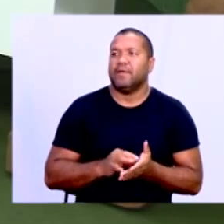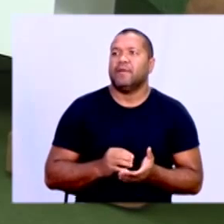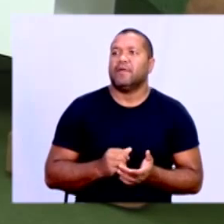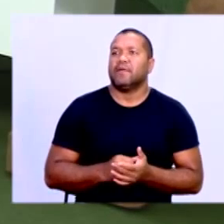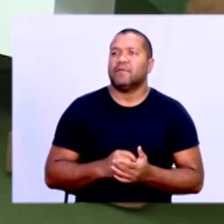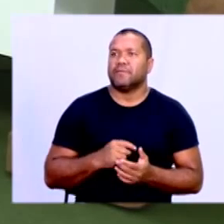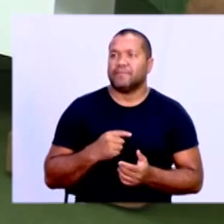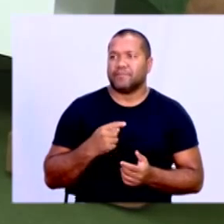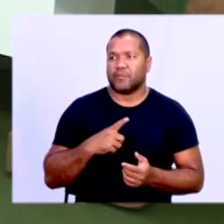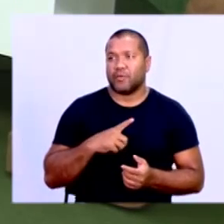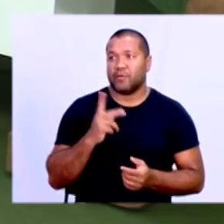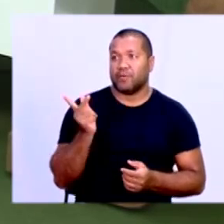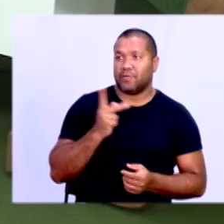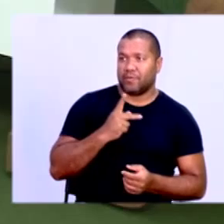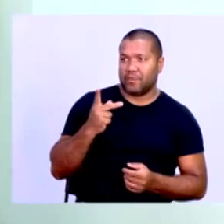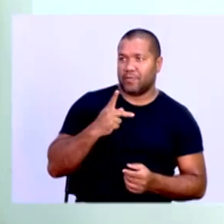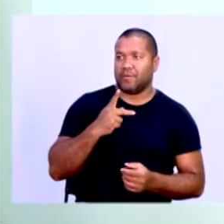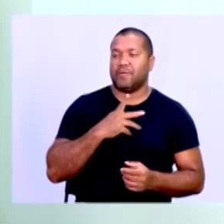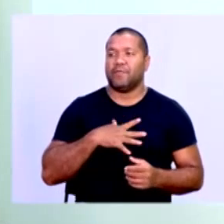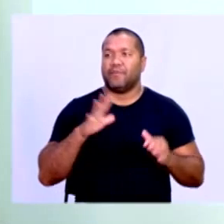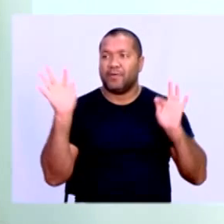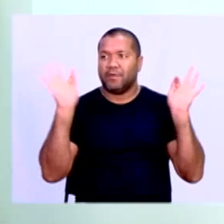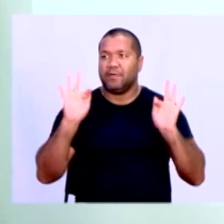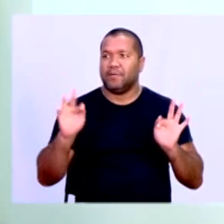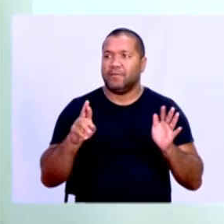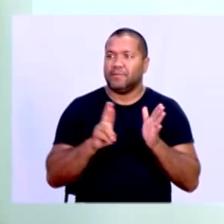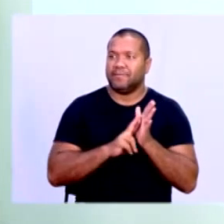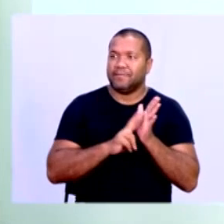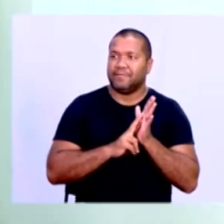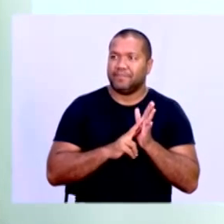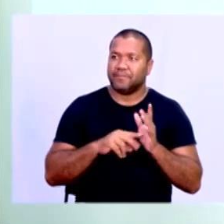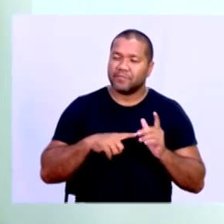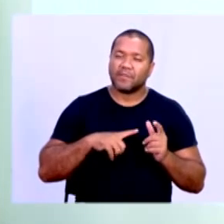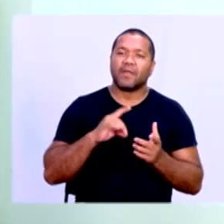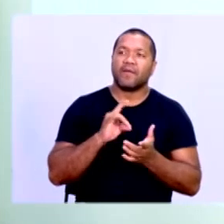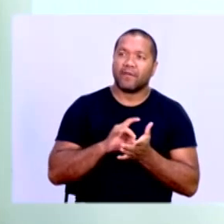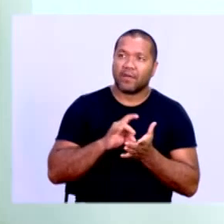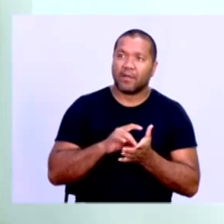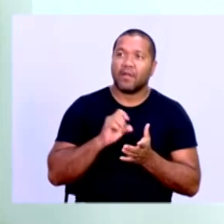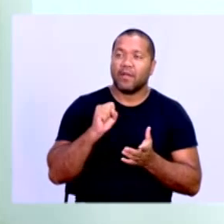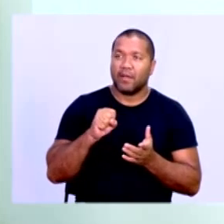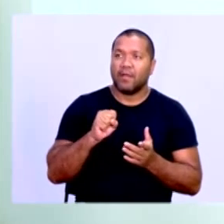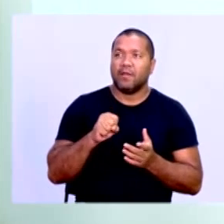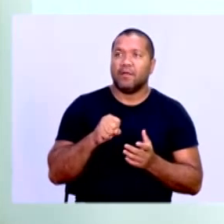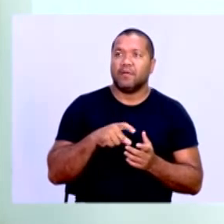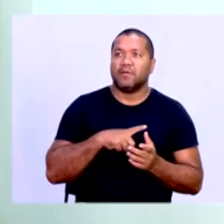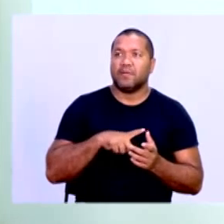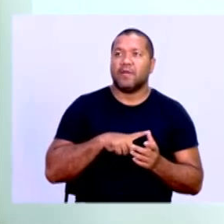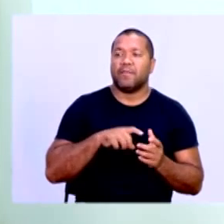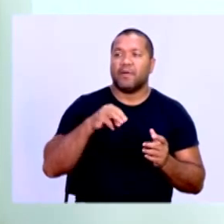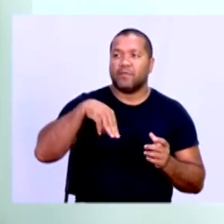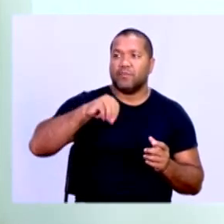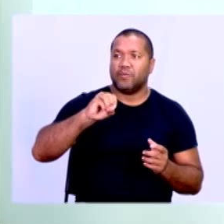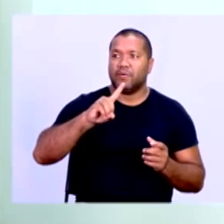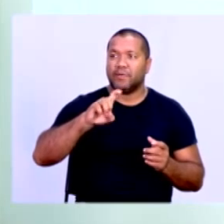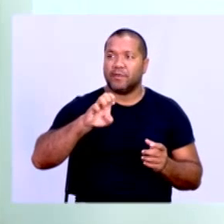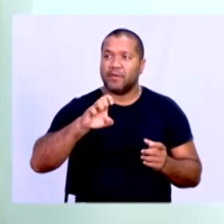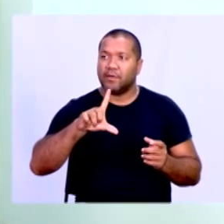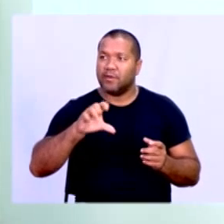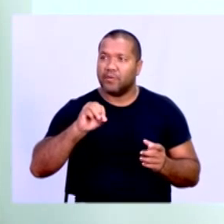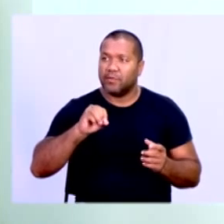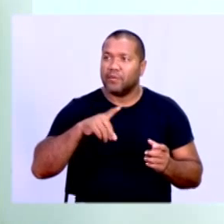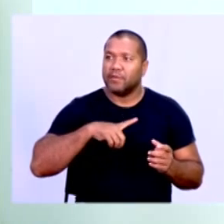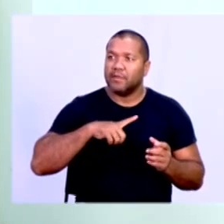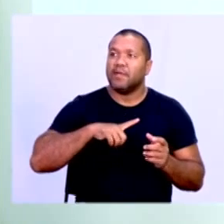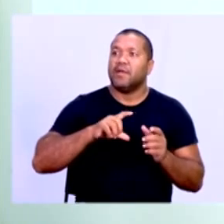Nós dois, eu e o Alan, ficamos bastante contentes com a sua resposta. E realmente é isso, né? A parte do modelo, ela está relacionada com